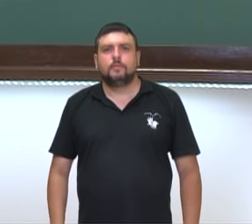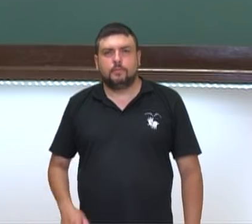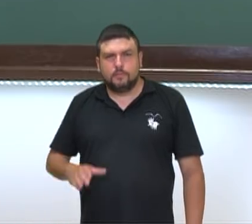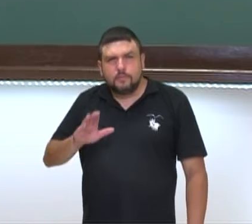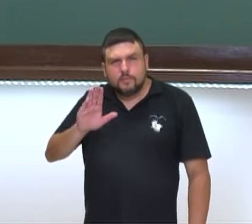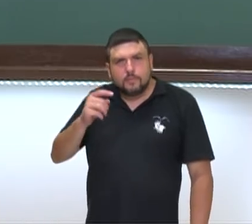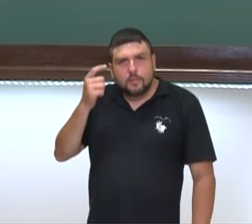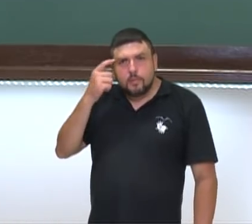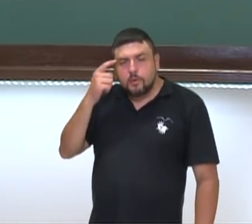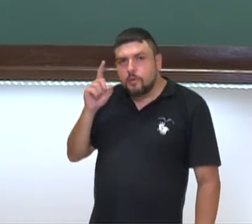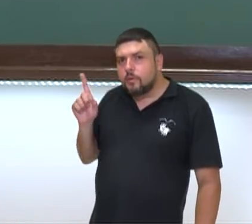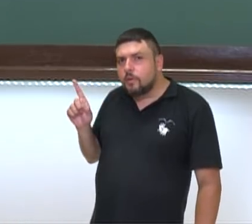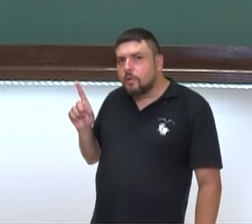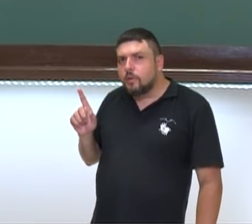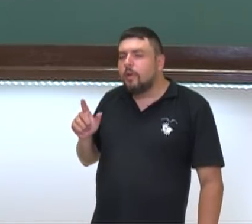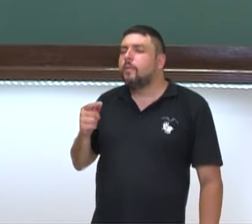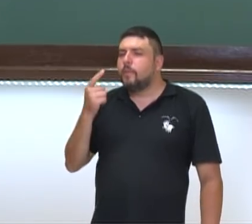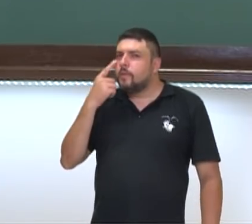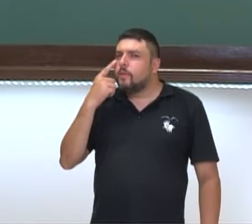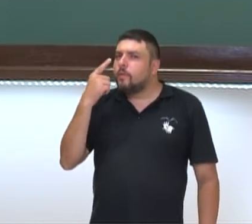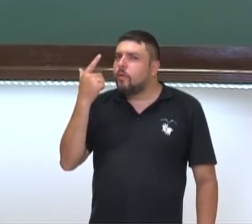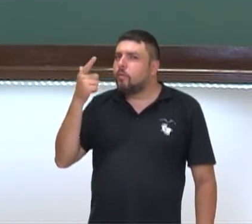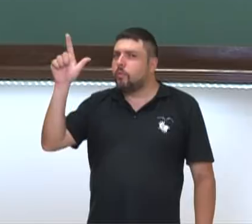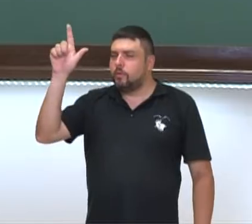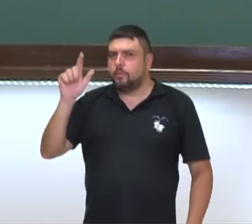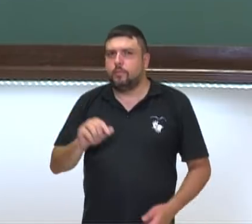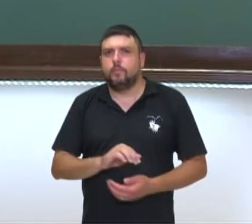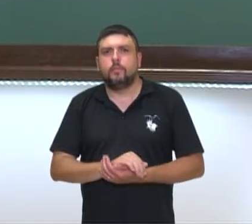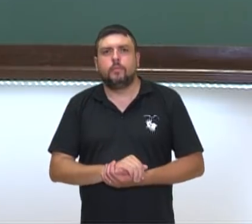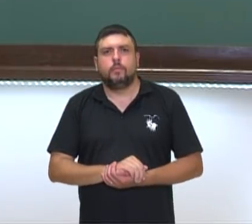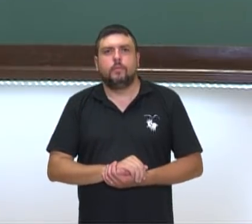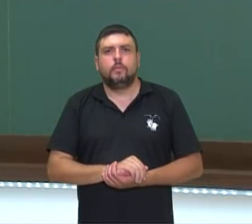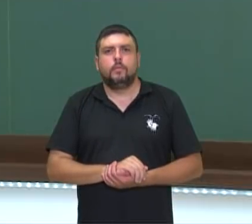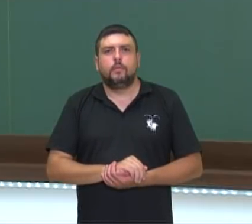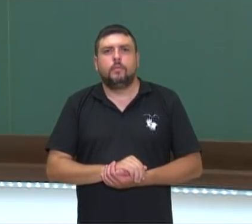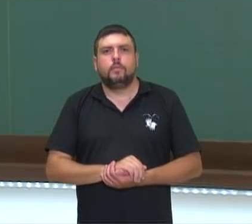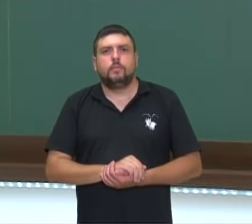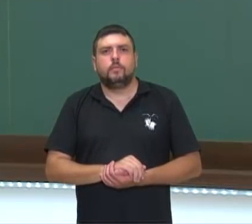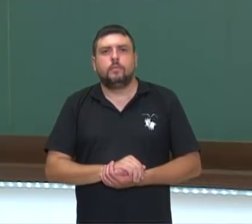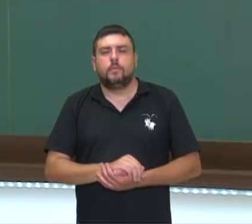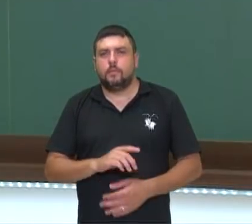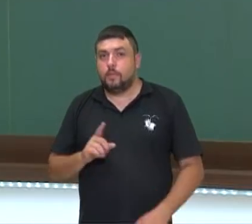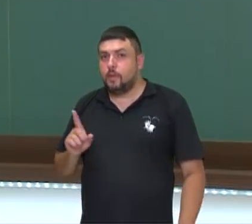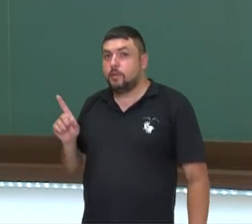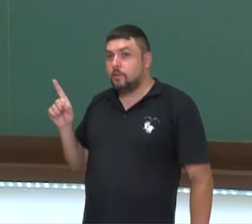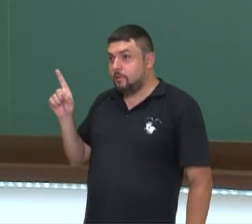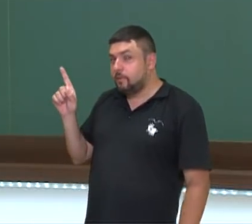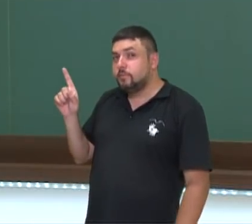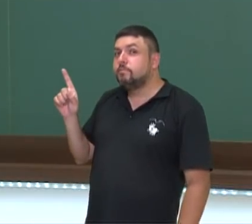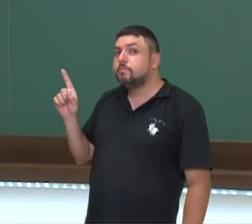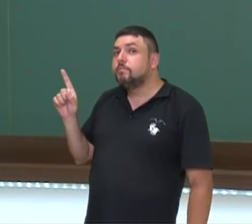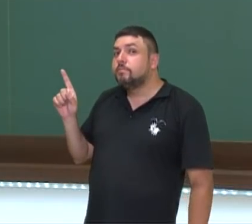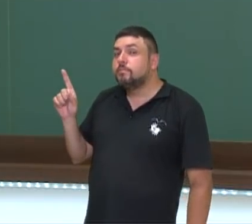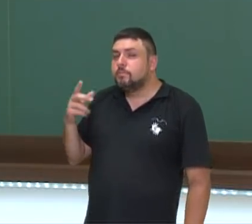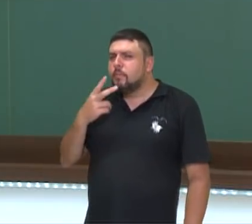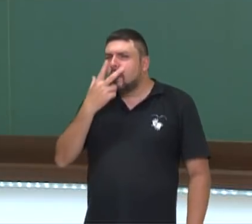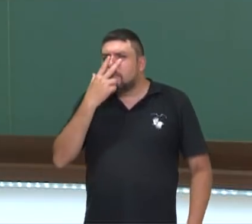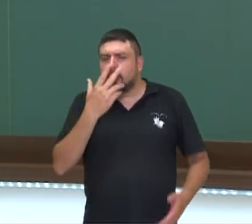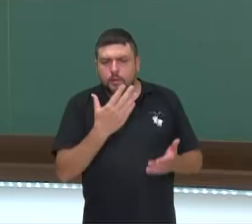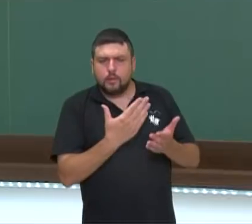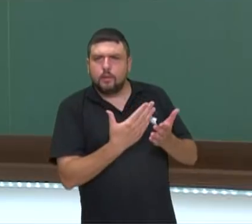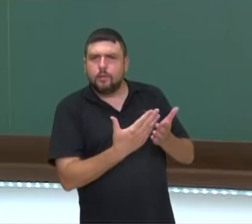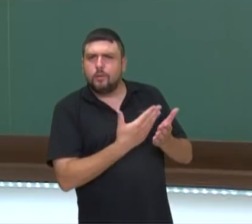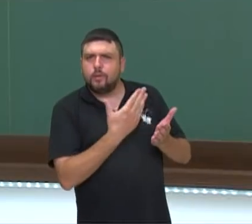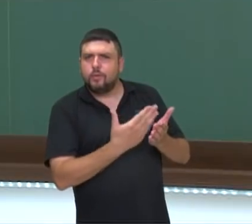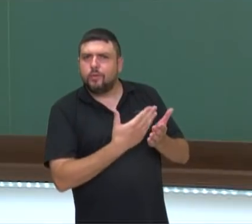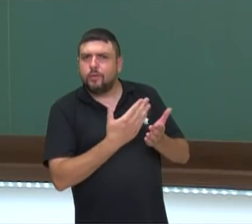Pensaram? Vamos ver mais uma situação. Olha essa situação aqui. Essa situação está parecendo que foi tirada de um livro de geografia, né?